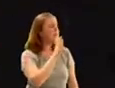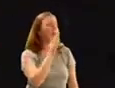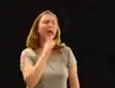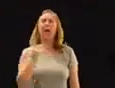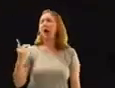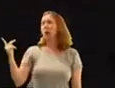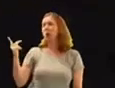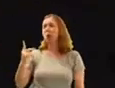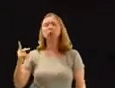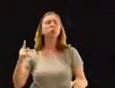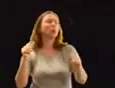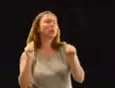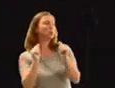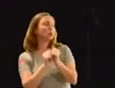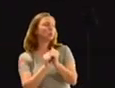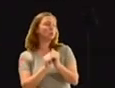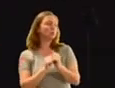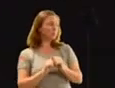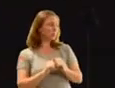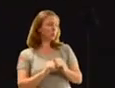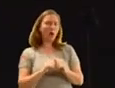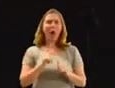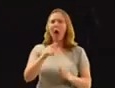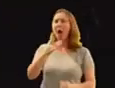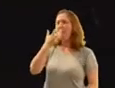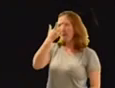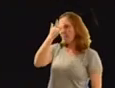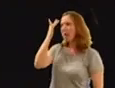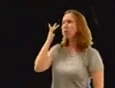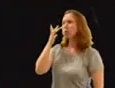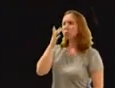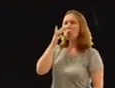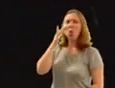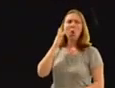aí, essa é a pessoa que fala todos os palavrões do mundo?